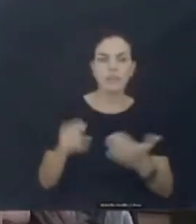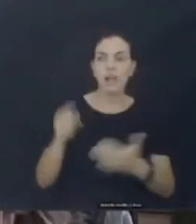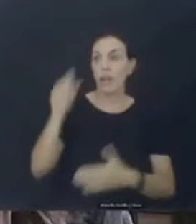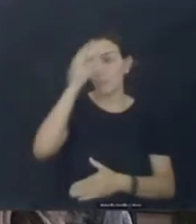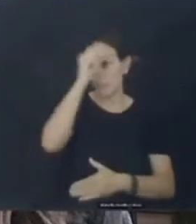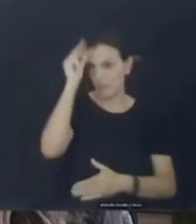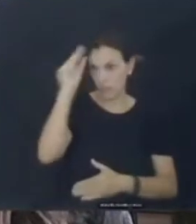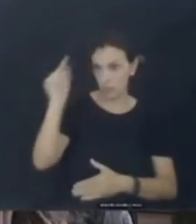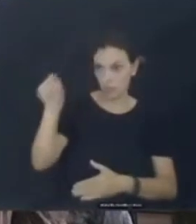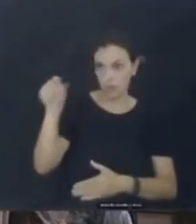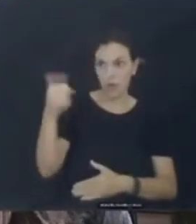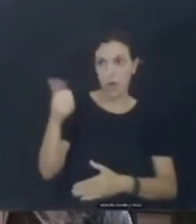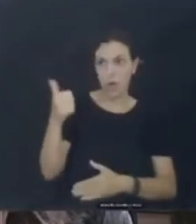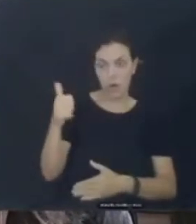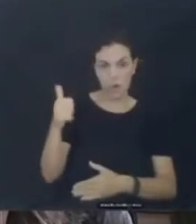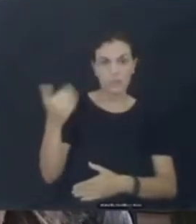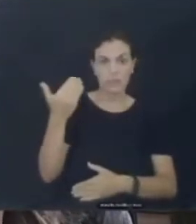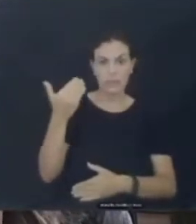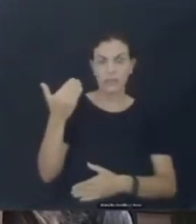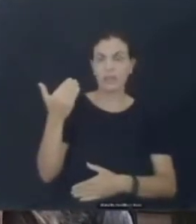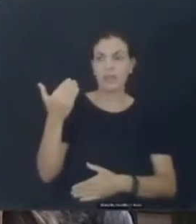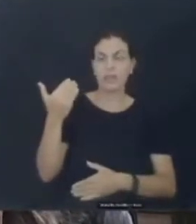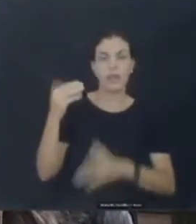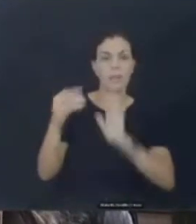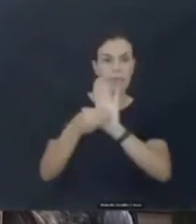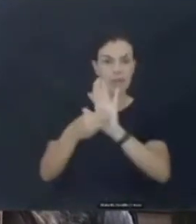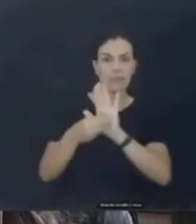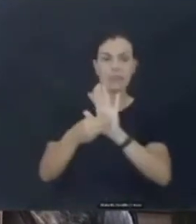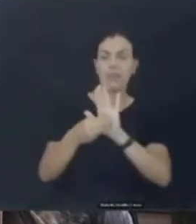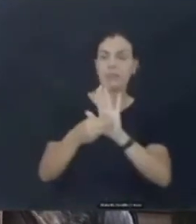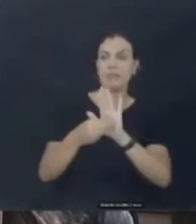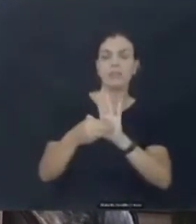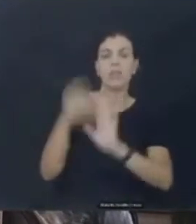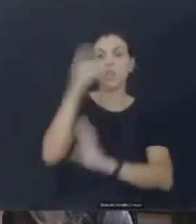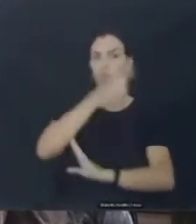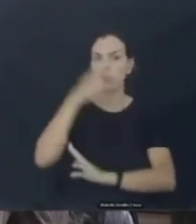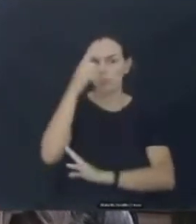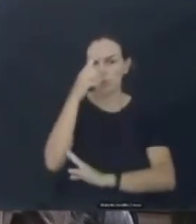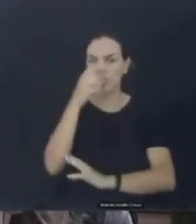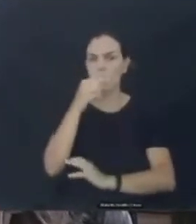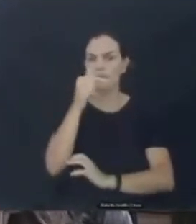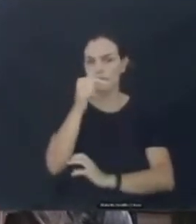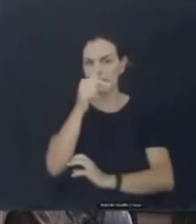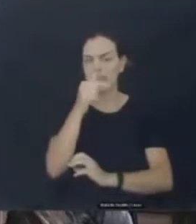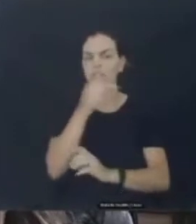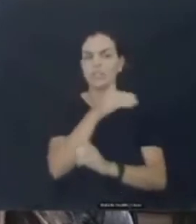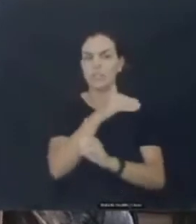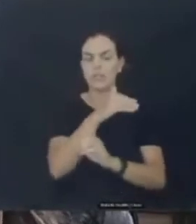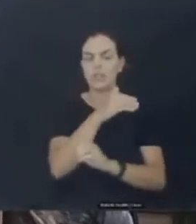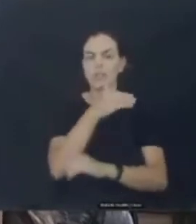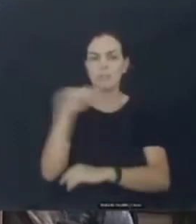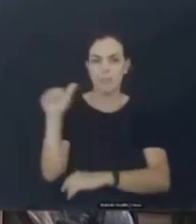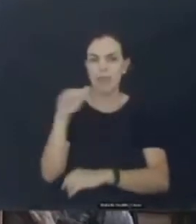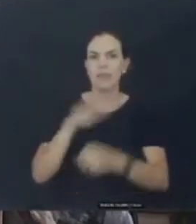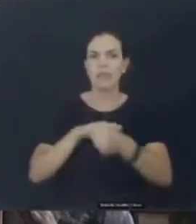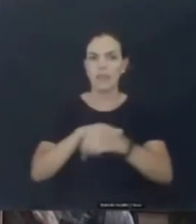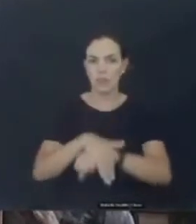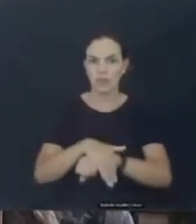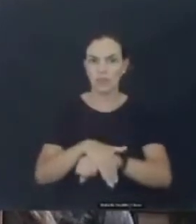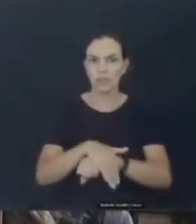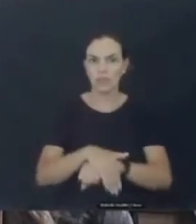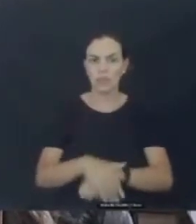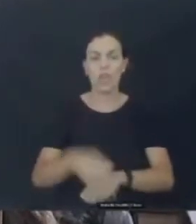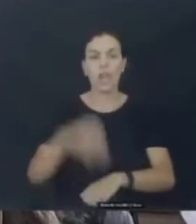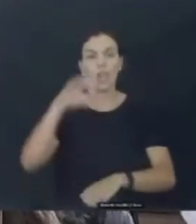de 7h30 da noite de domingo para as 11 horas da manhã de segunda. Não é assim. Isso não é boa